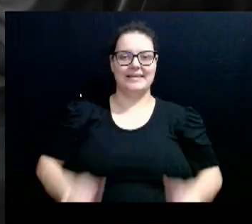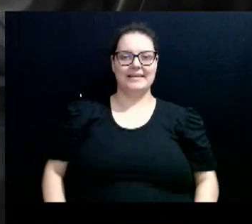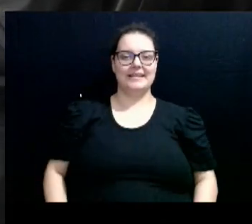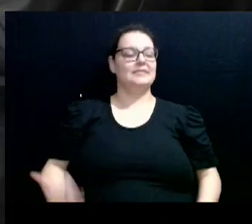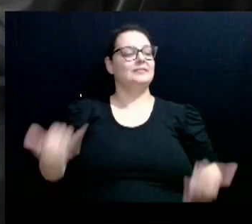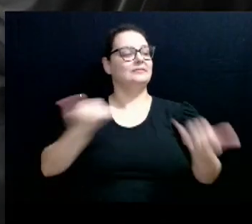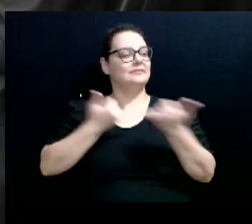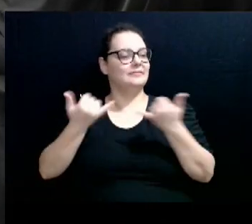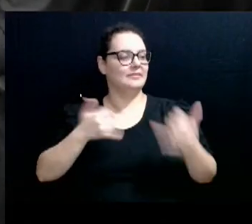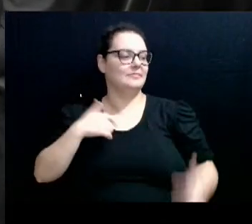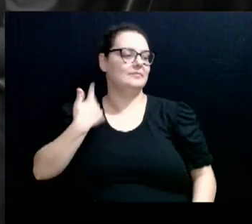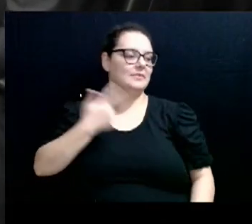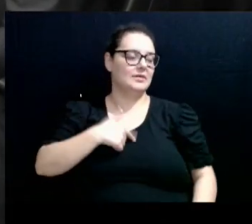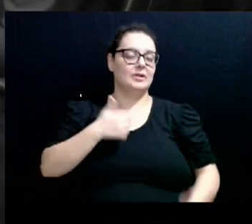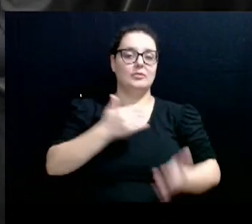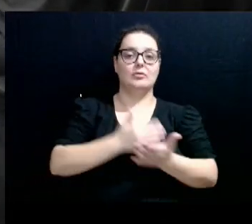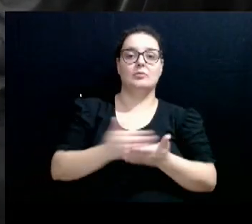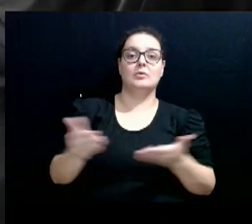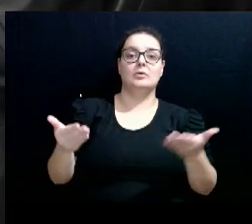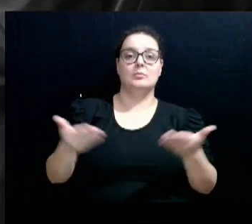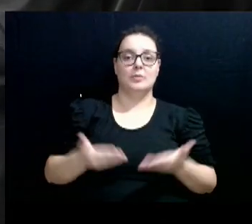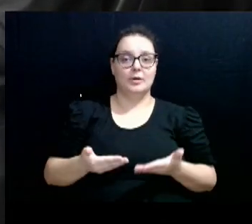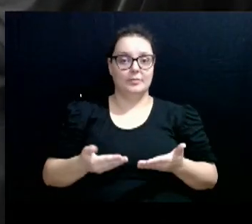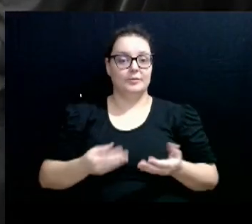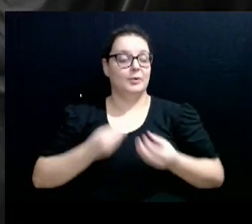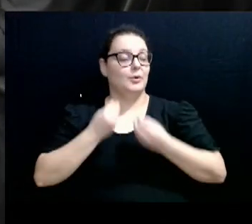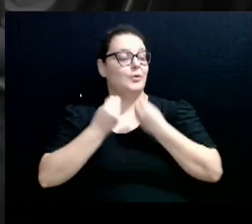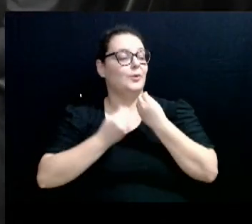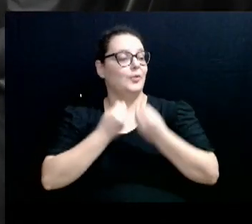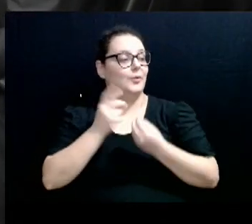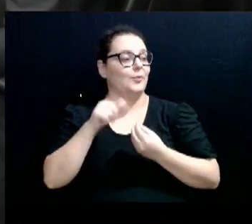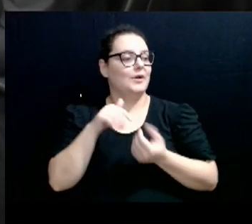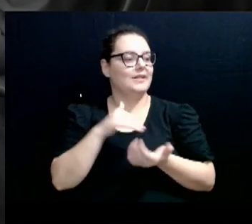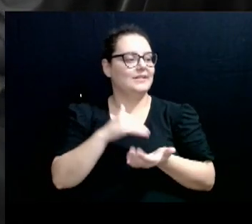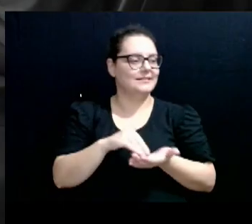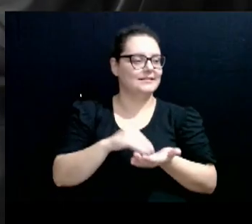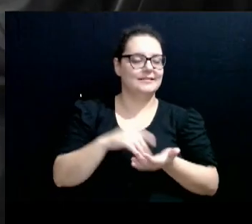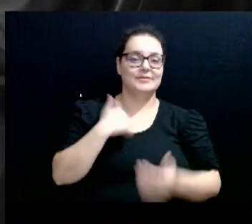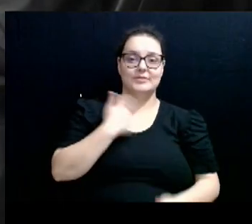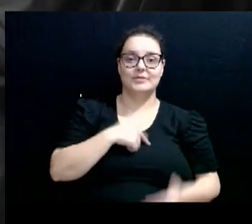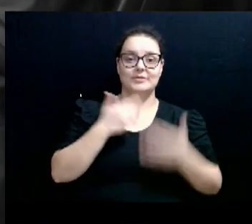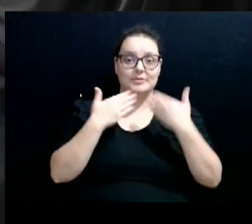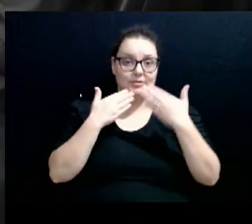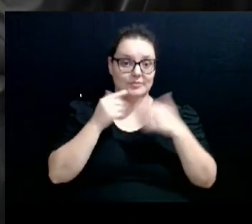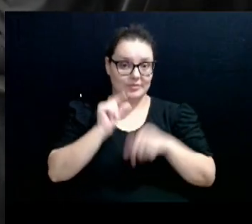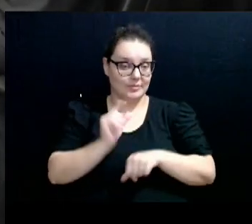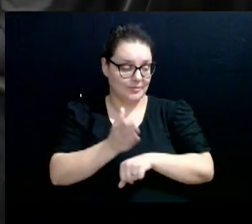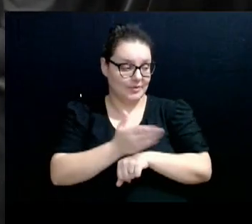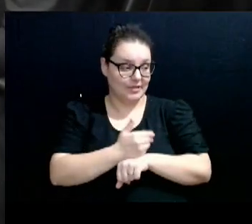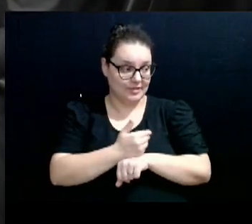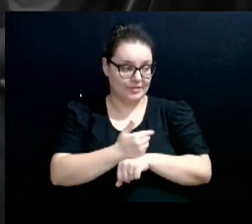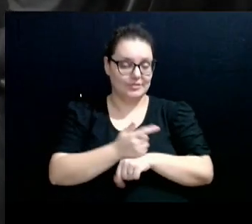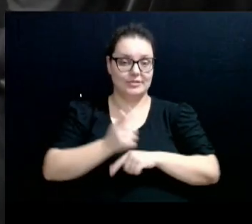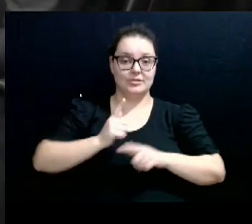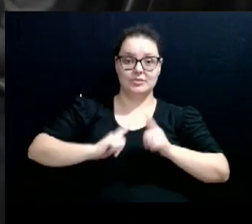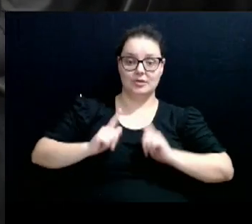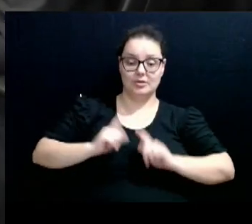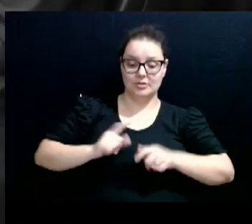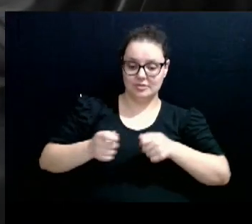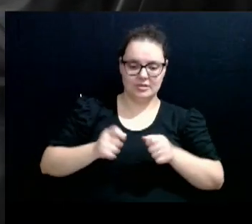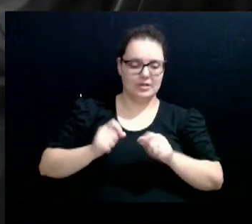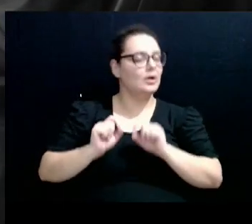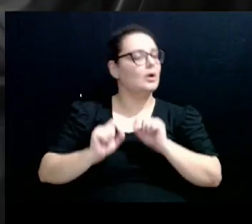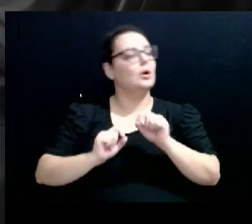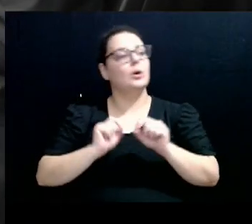pelo atual. Como é ser secretário? A gente até conversou um pouquinho antes. Gestão e controle. O que faz exatamente